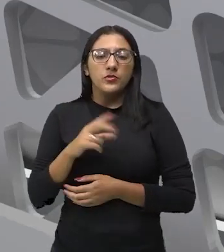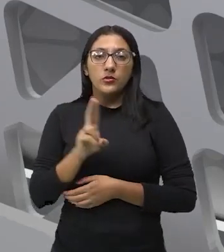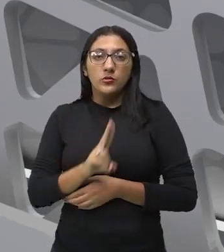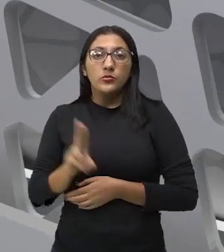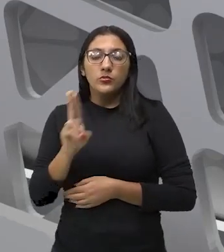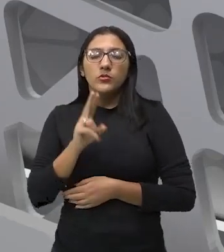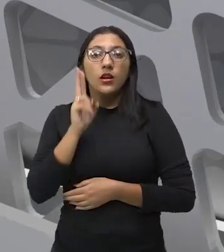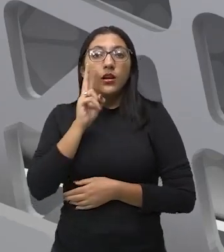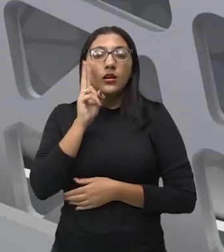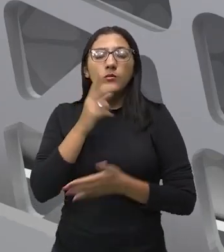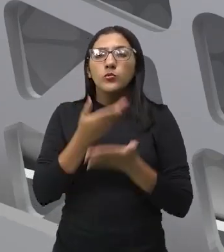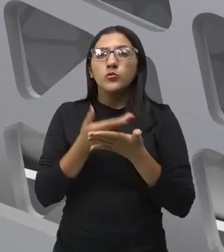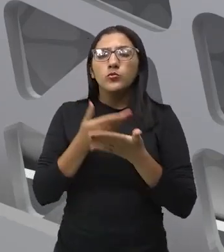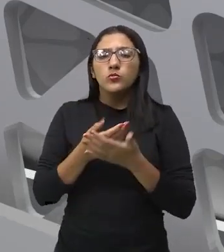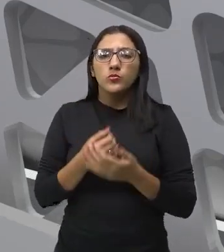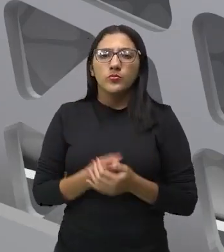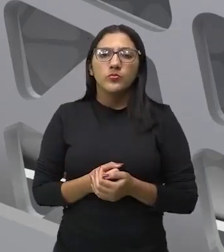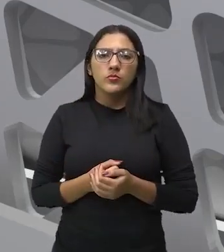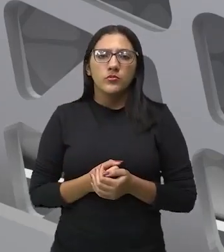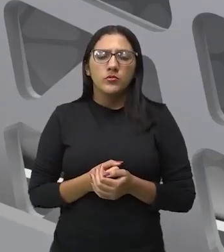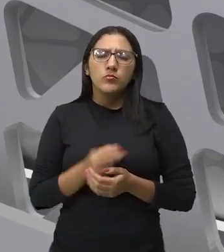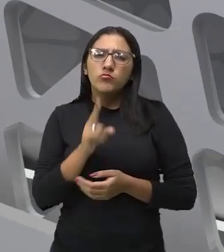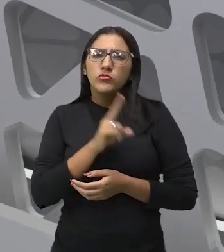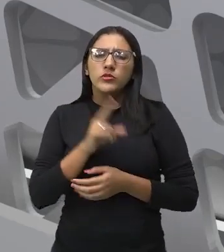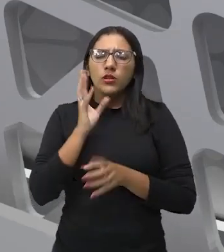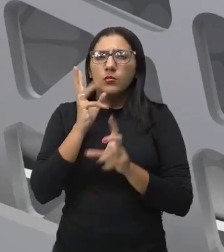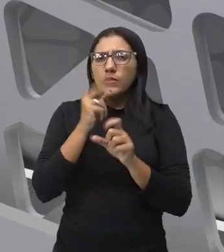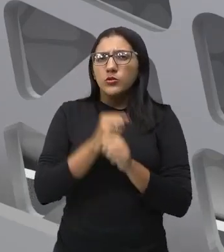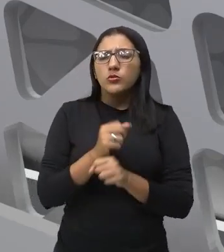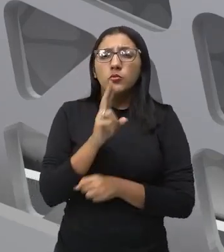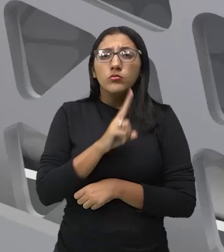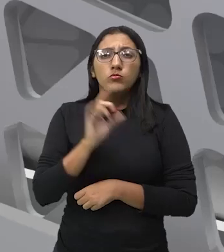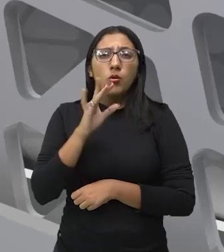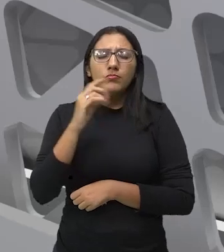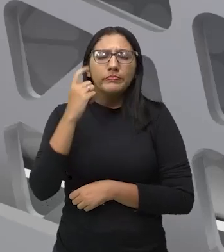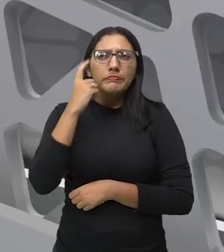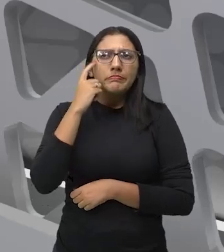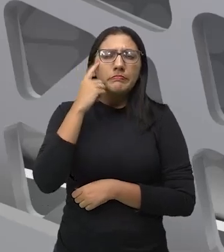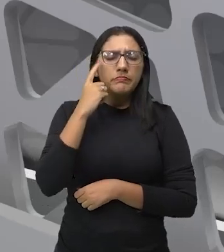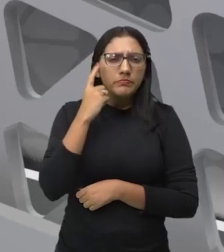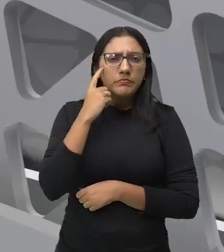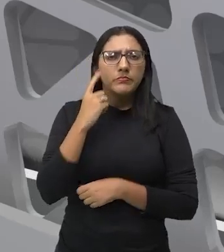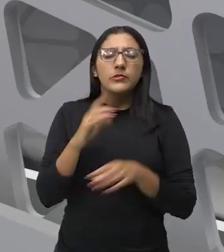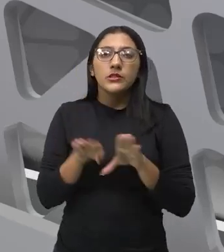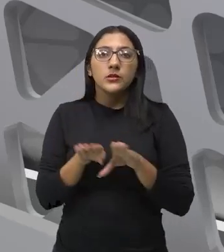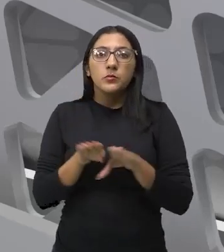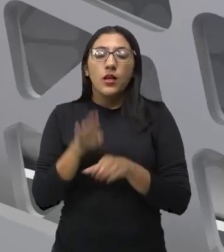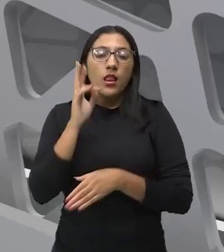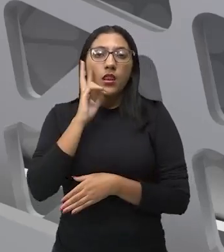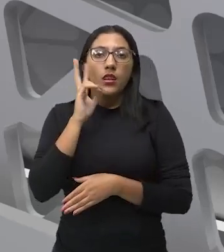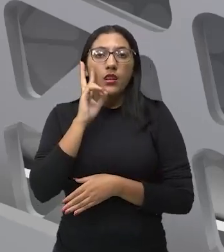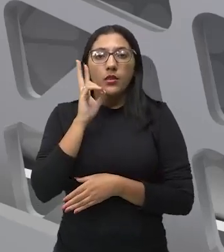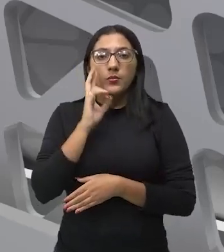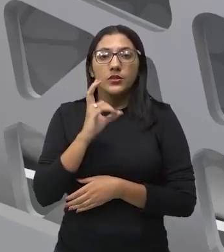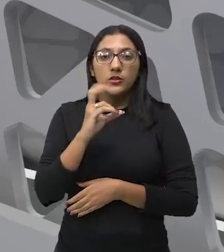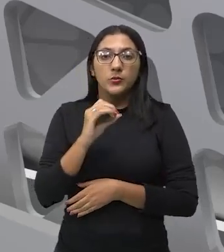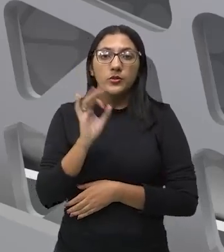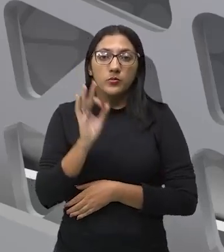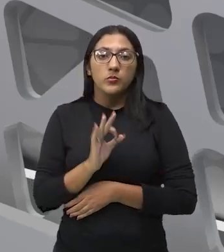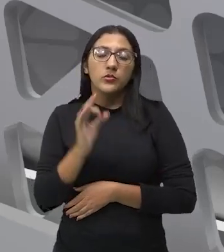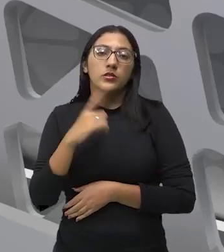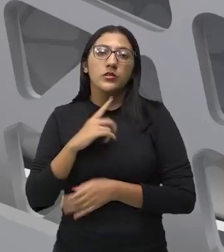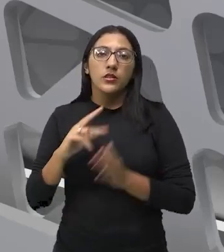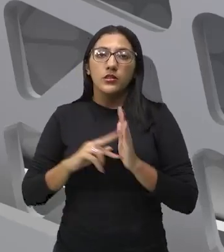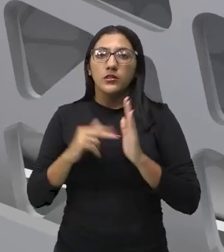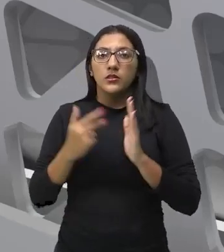também nas nossas aulas, de cálculo mental da porcentagem, tá bom? É você lembrar também que 50% equivale a metade